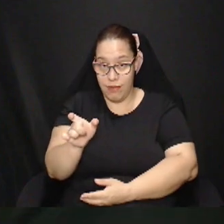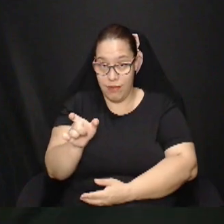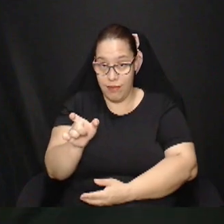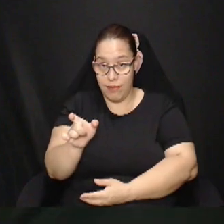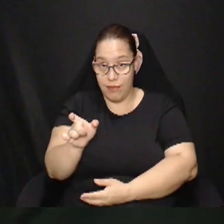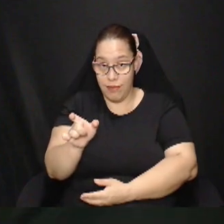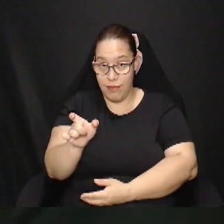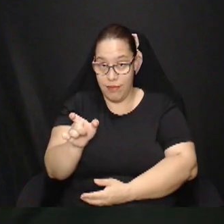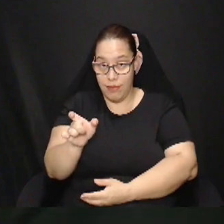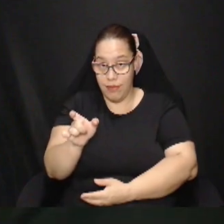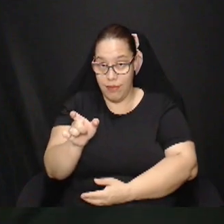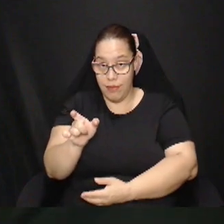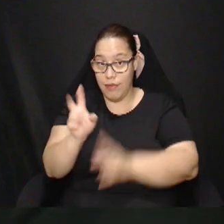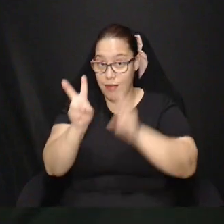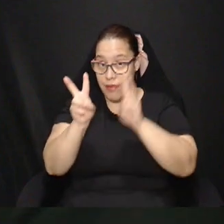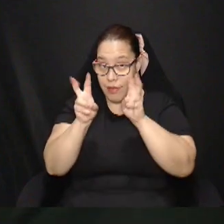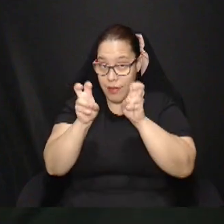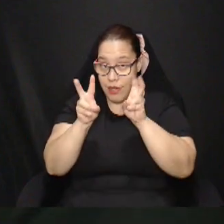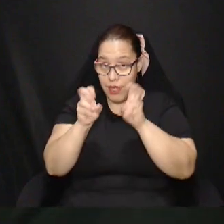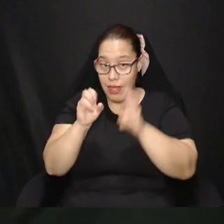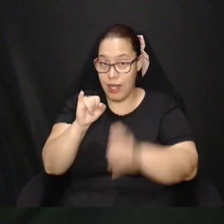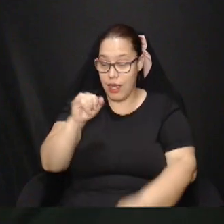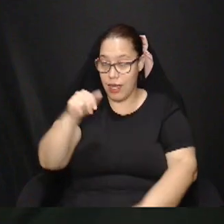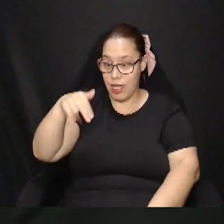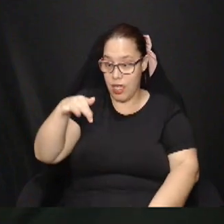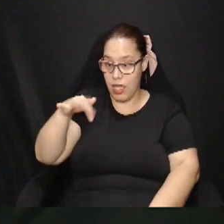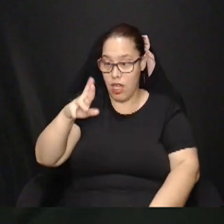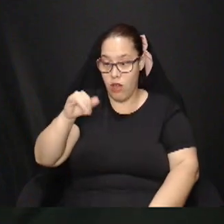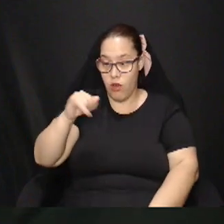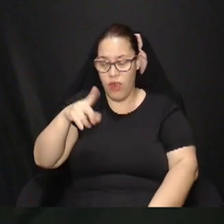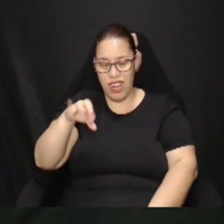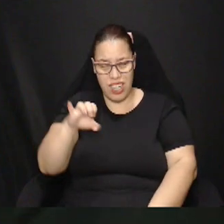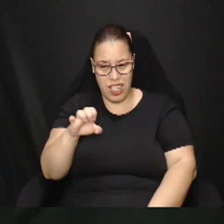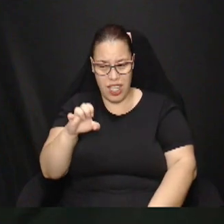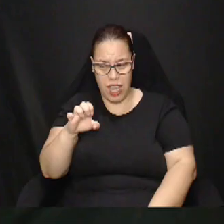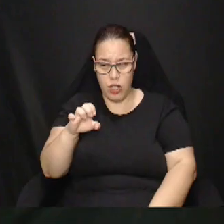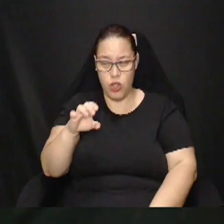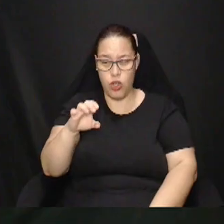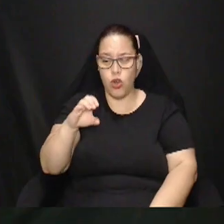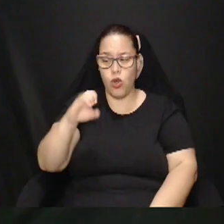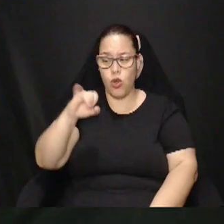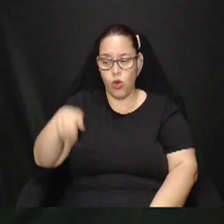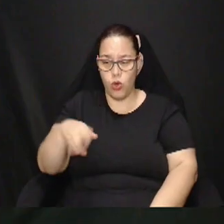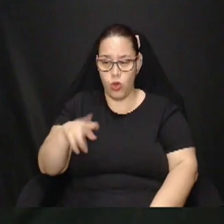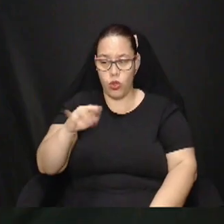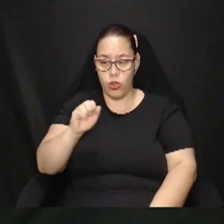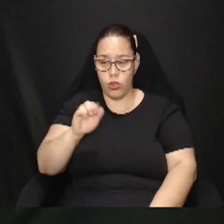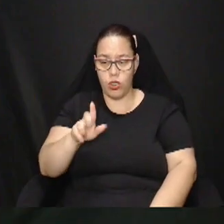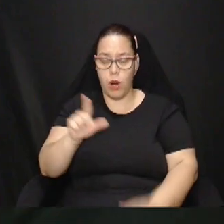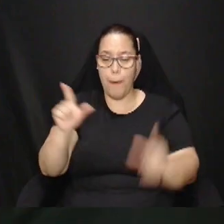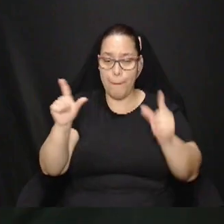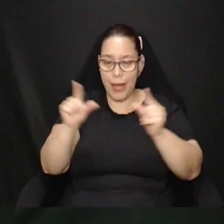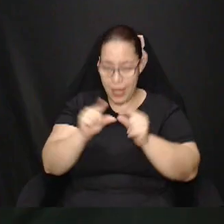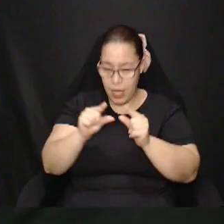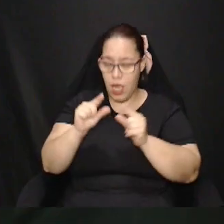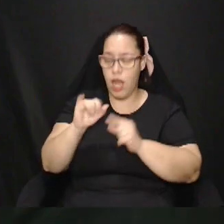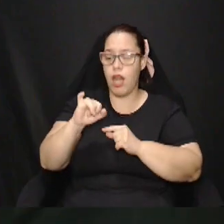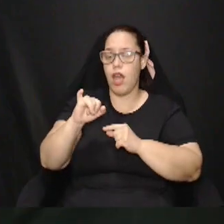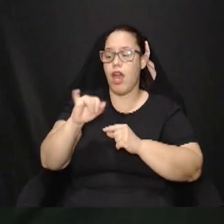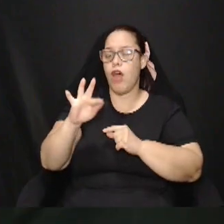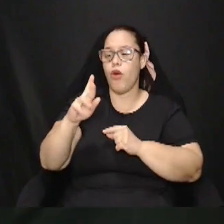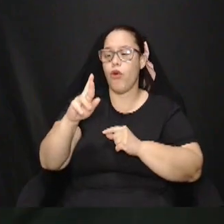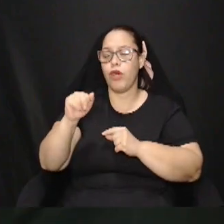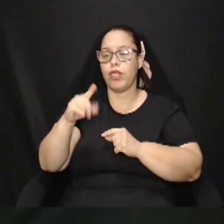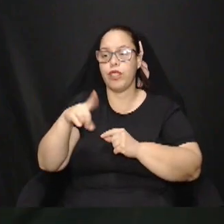desse tema. É infertilidade conjugal? É baixa infertilidade? Doutor,